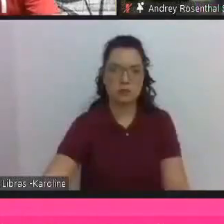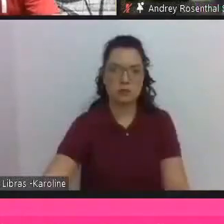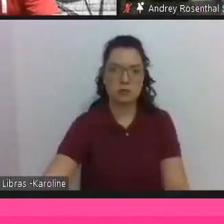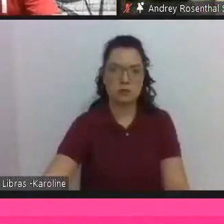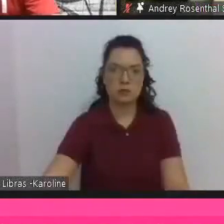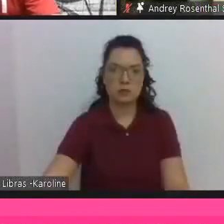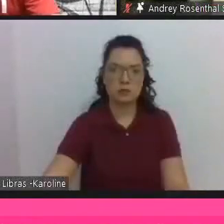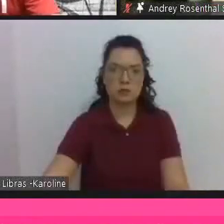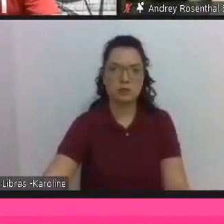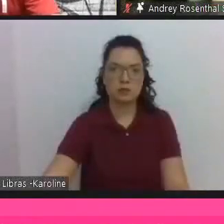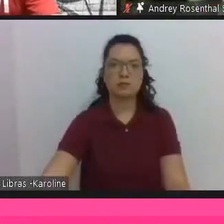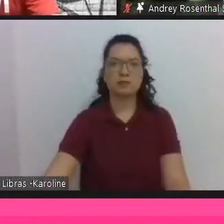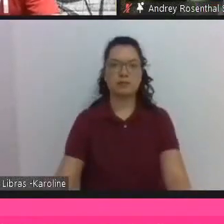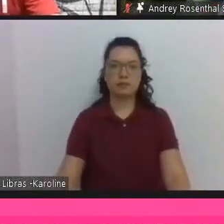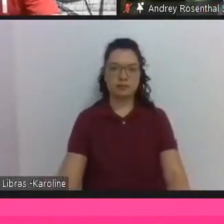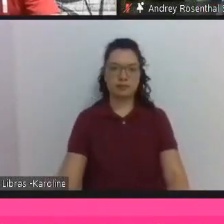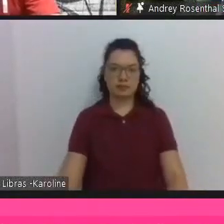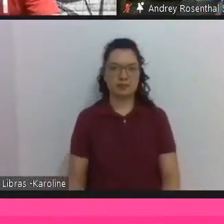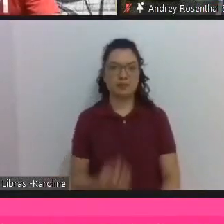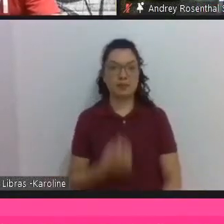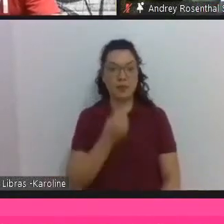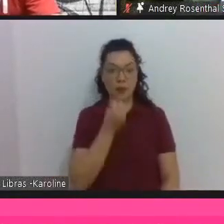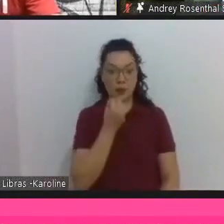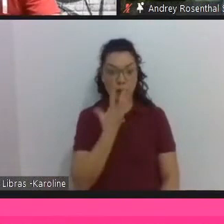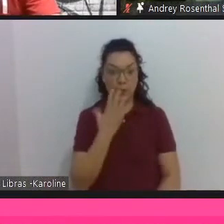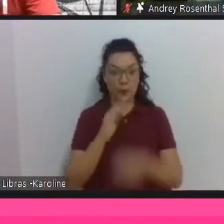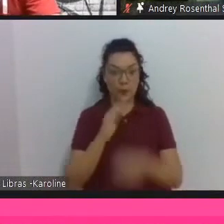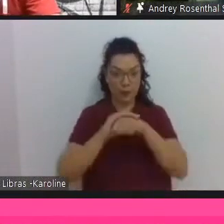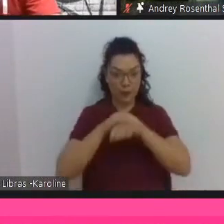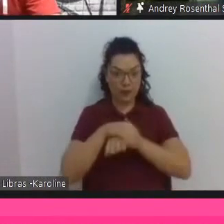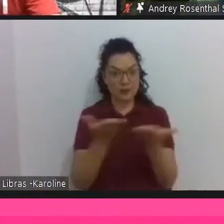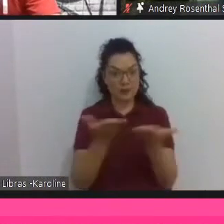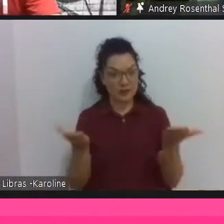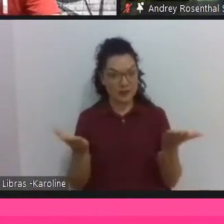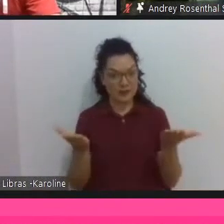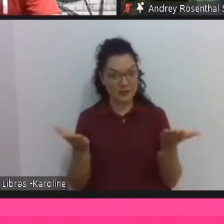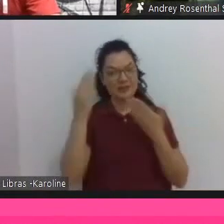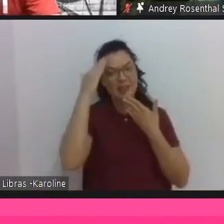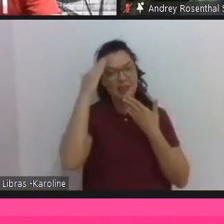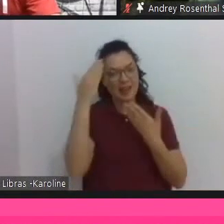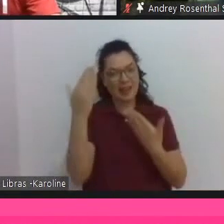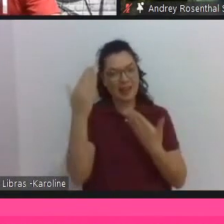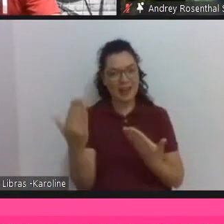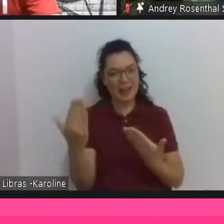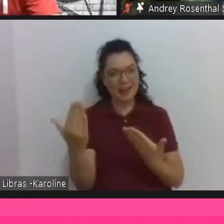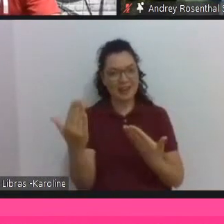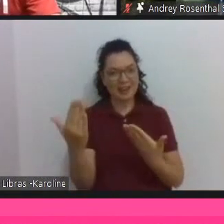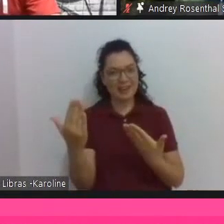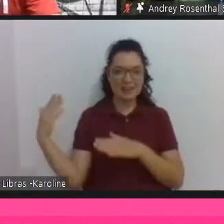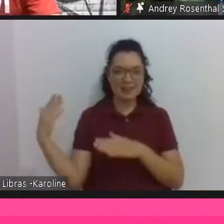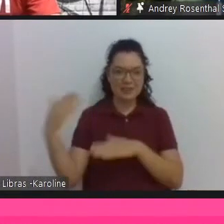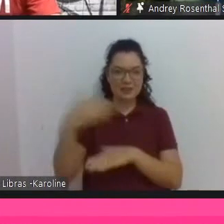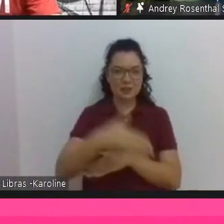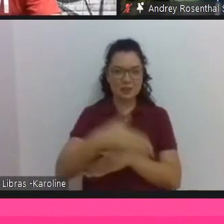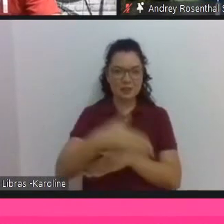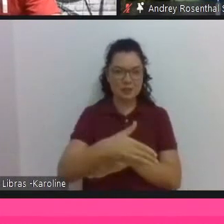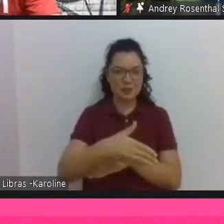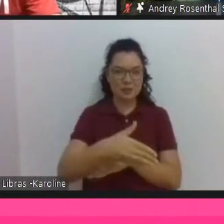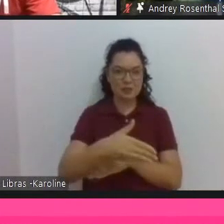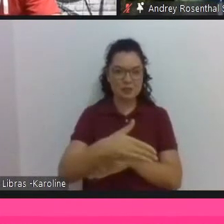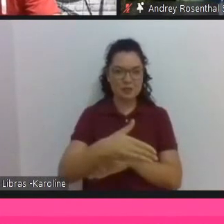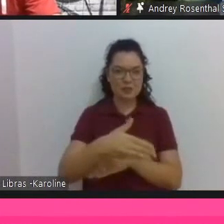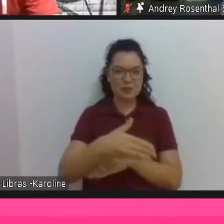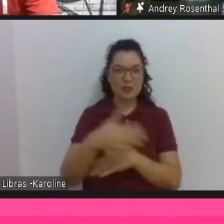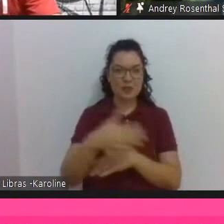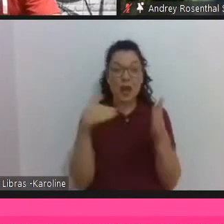noite a todas e todos. Agradecemos a presença aqui nesse que é a última atividade do